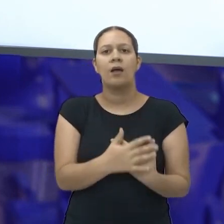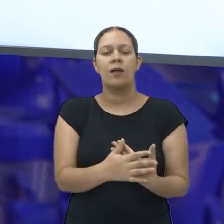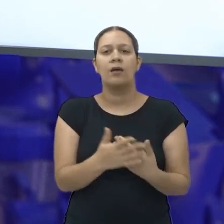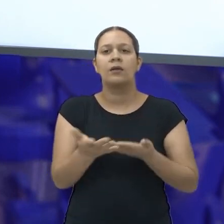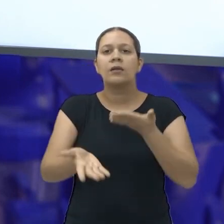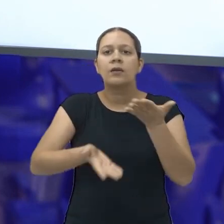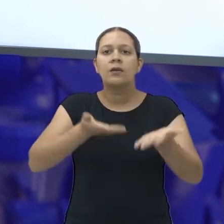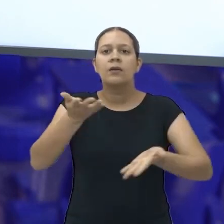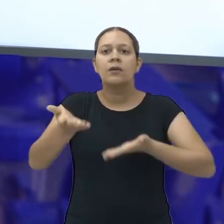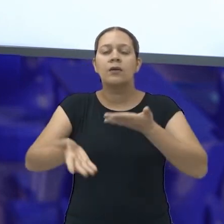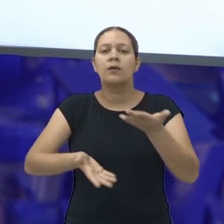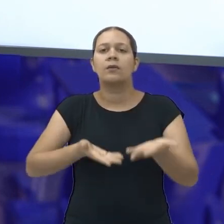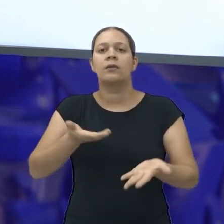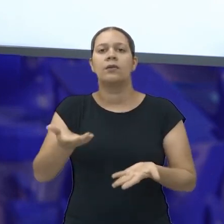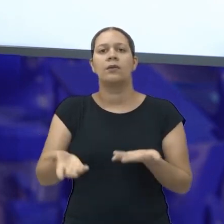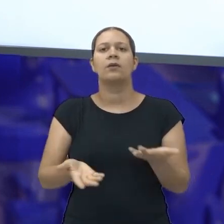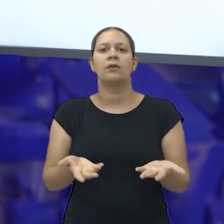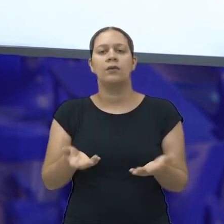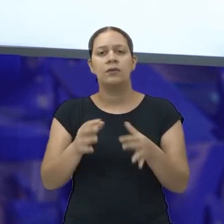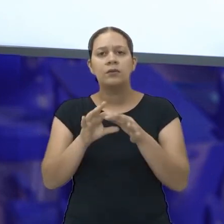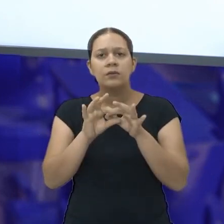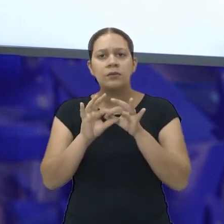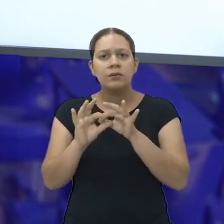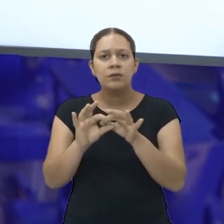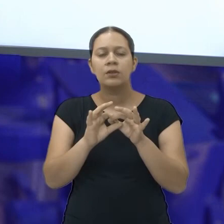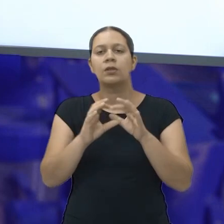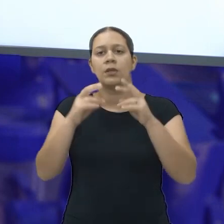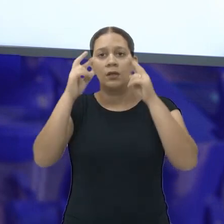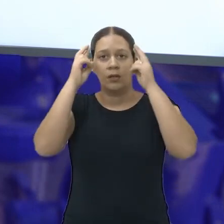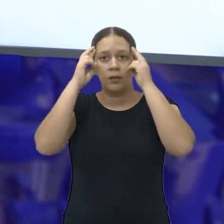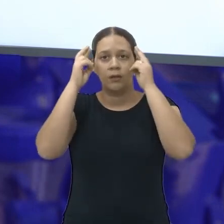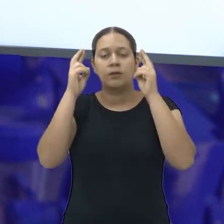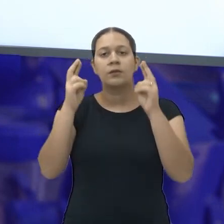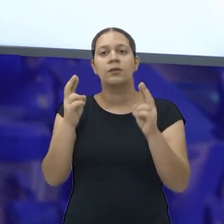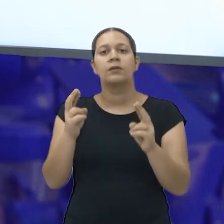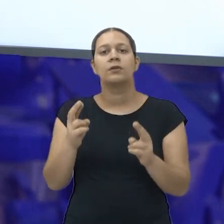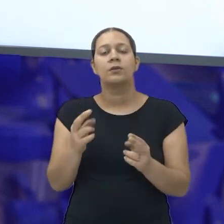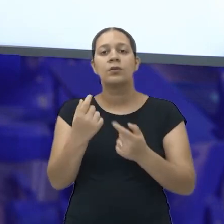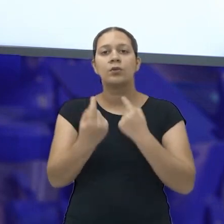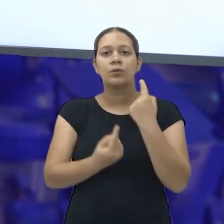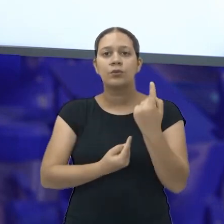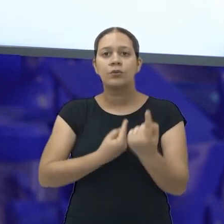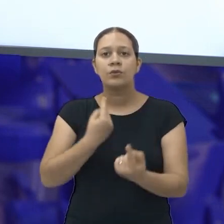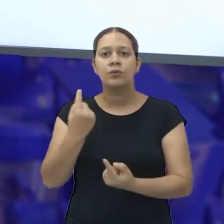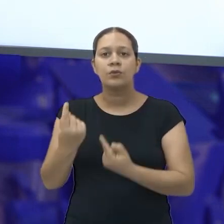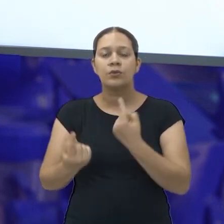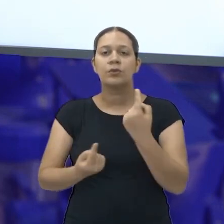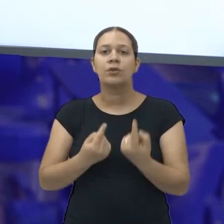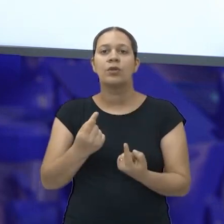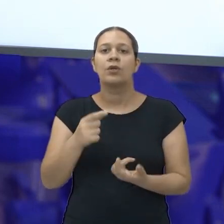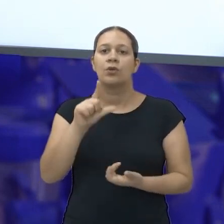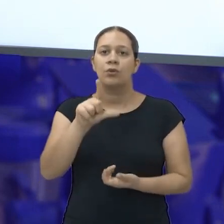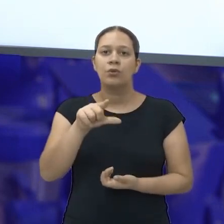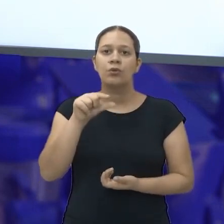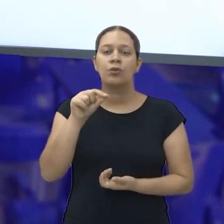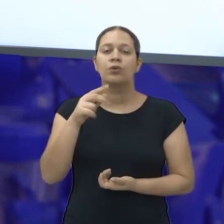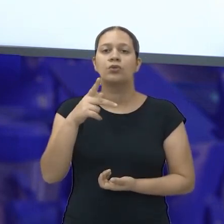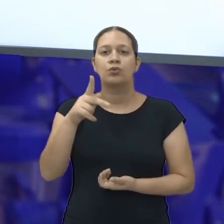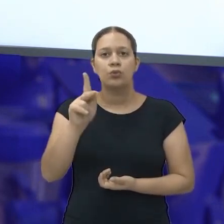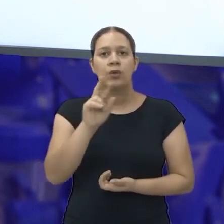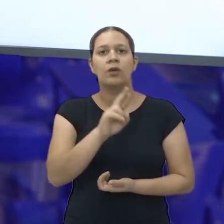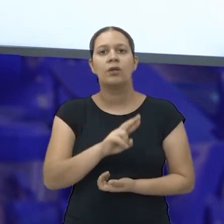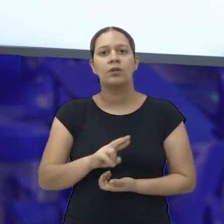às outras, que pratiquem a fraternidade, que se respeitem, que cada um escolha a sua religião e